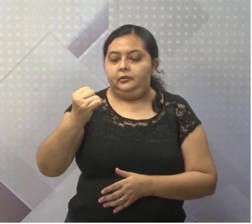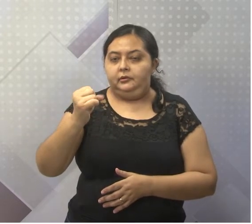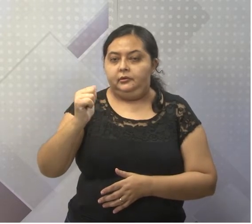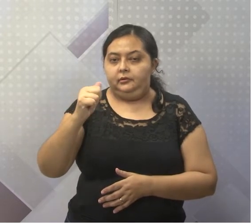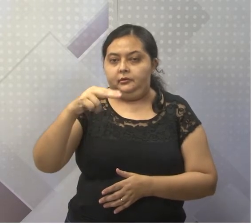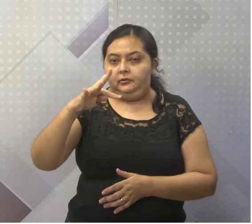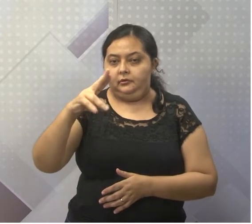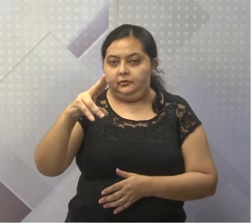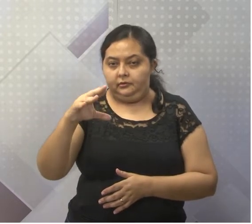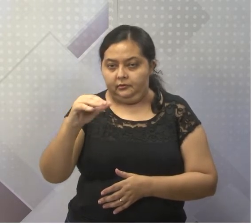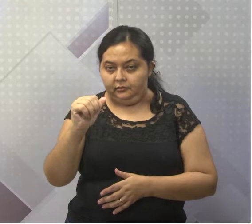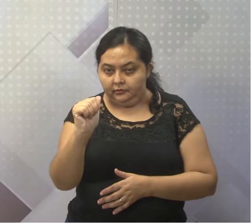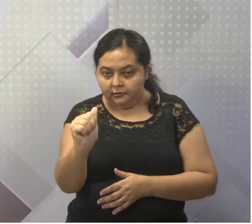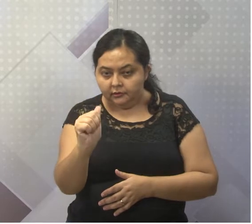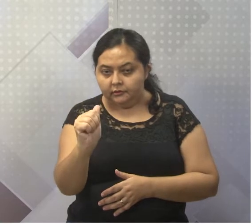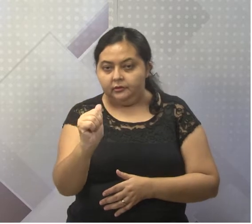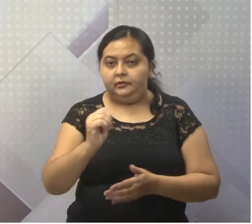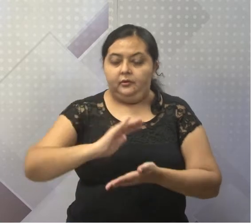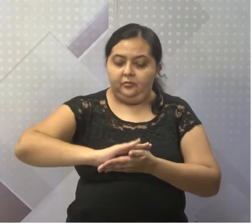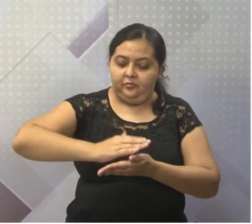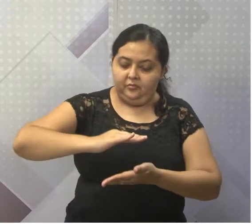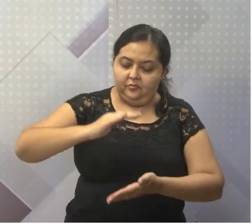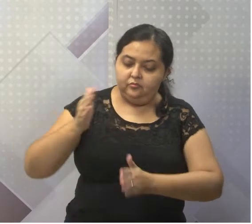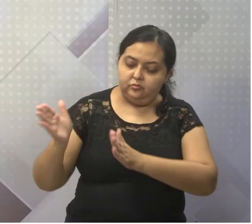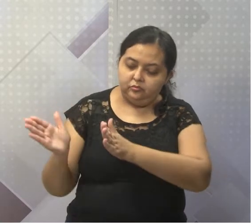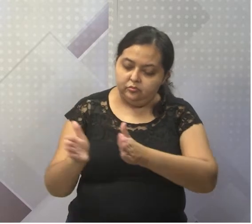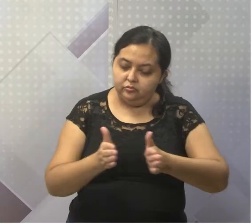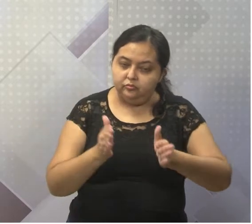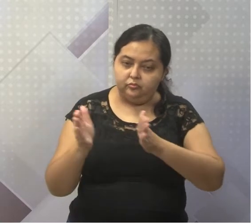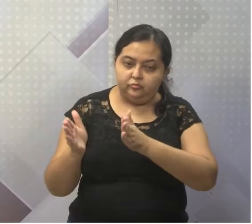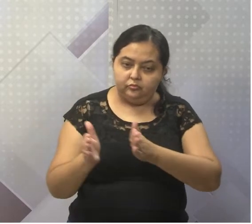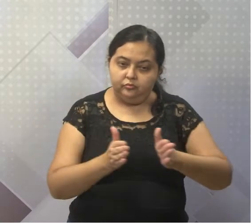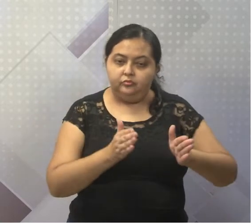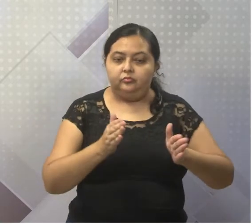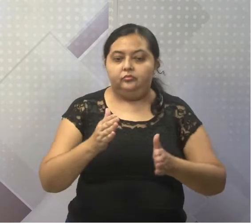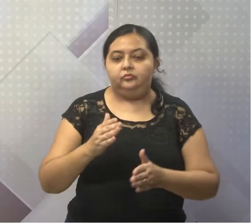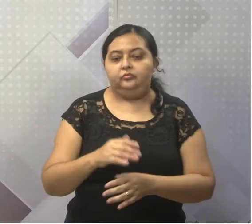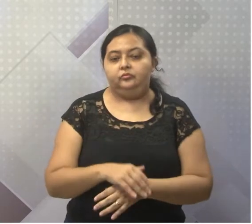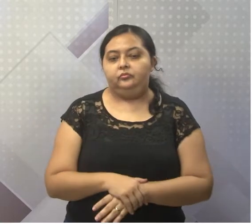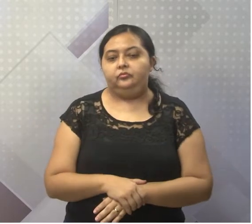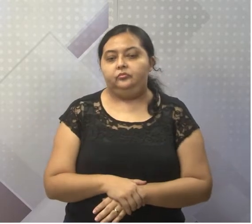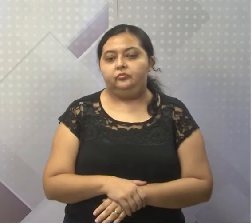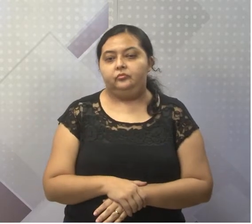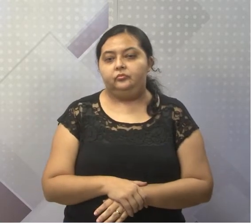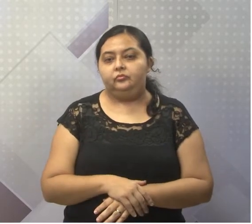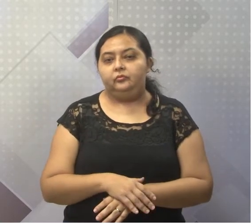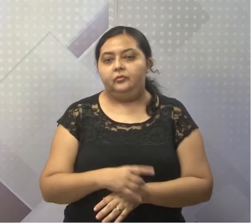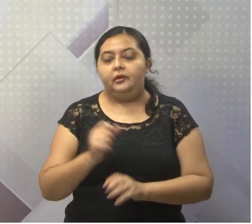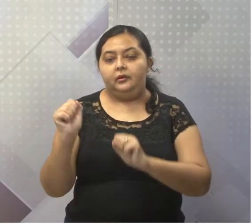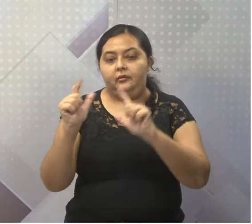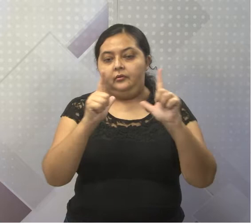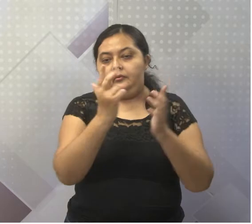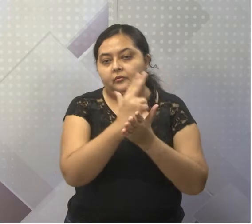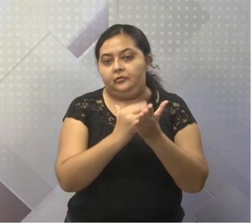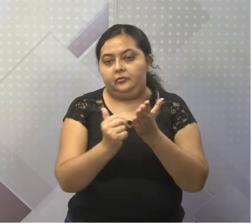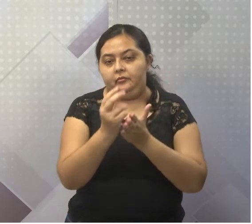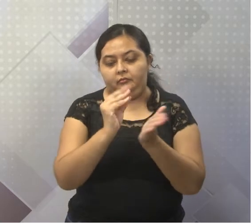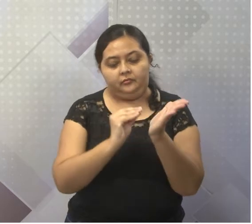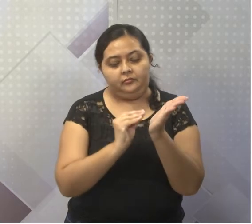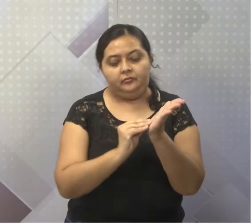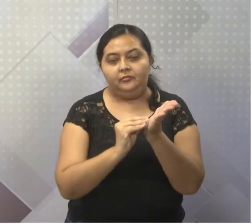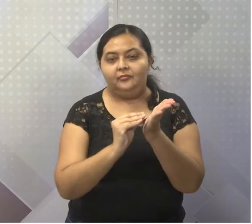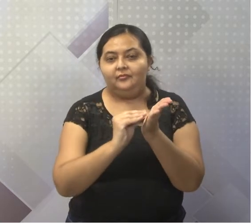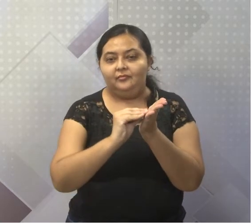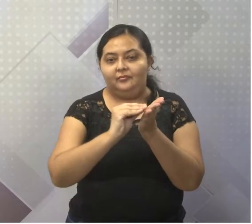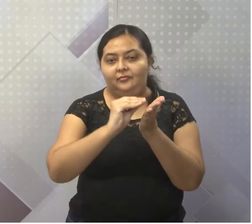gente tem todo um processo para ter chegar nessa questão do renascimento a e nos lado eu botei um mosaico aí de parte do batistério de